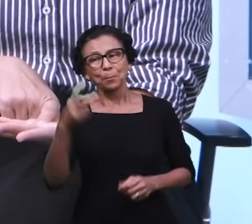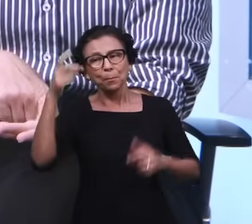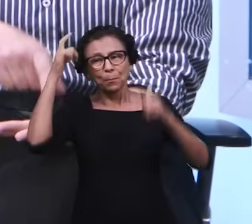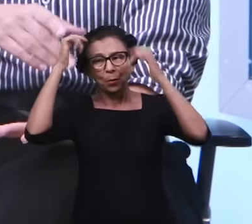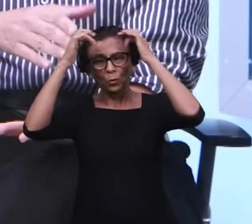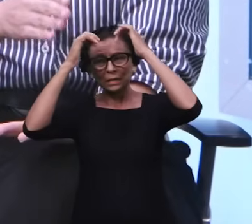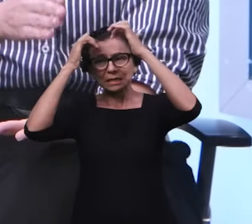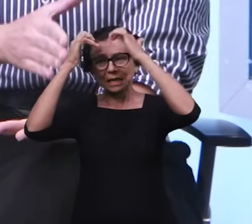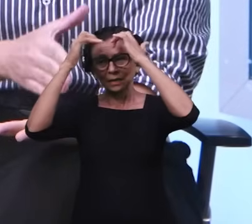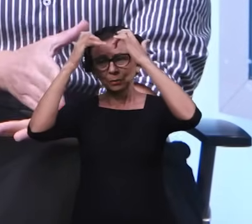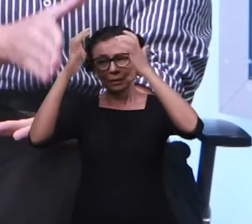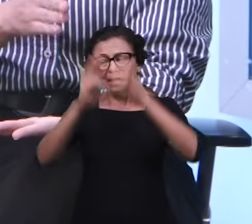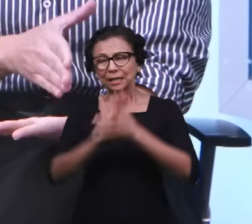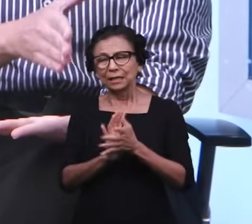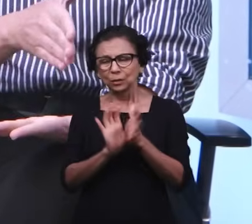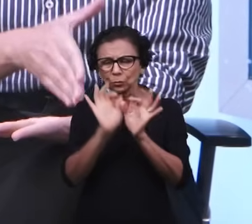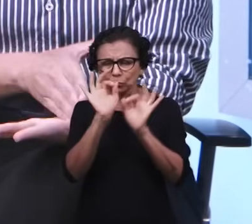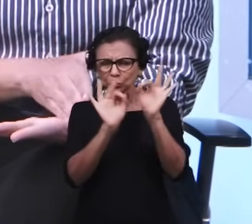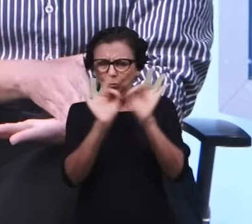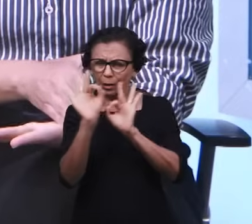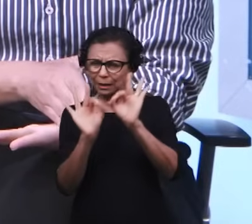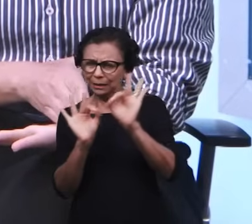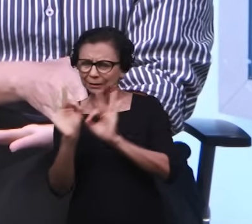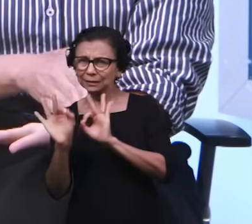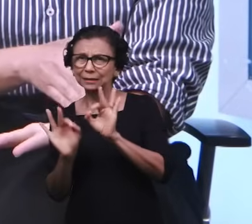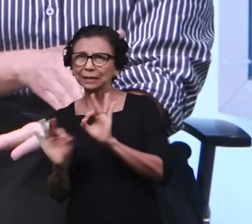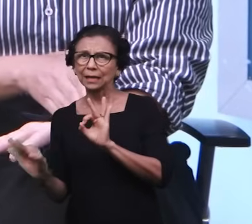roteiro. Então, às vezes, descer num